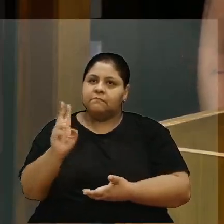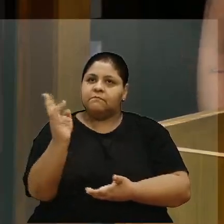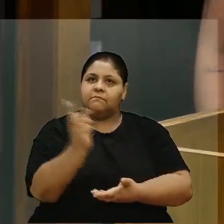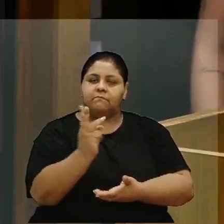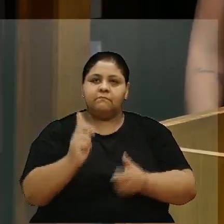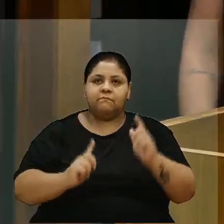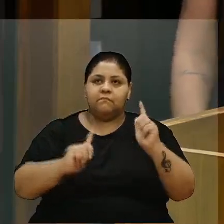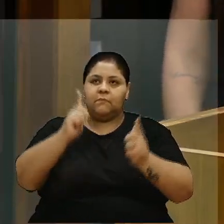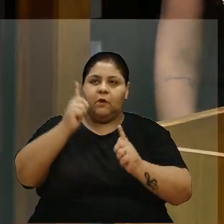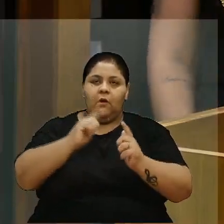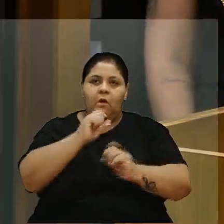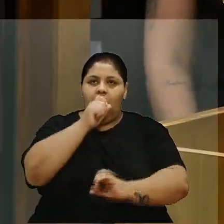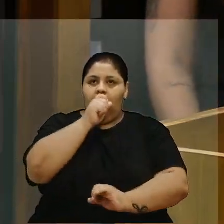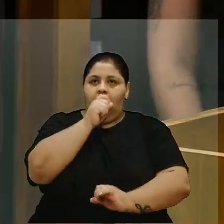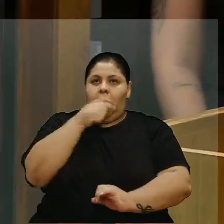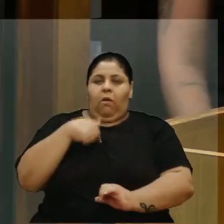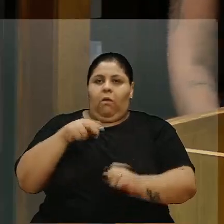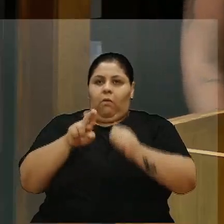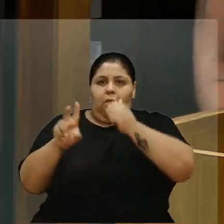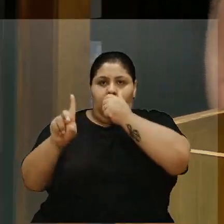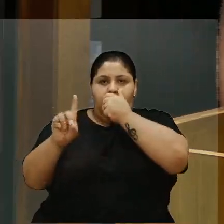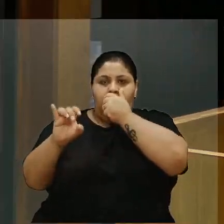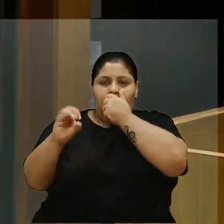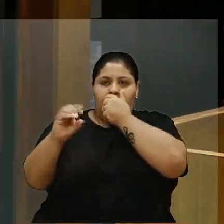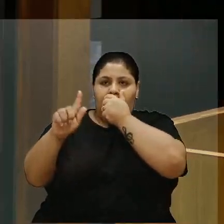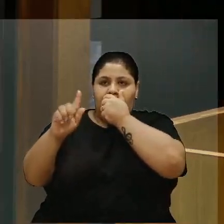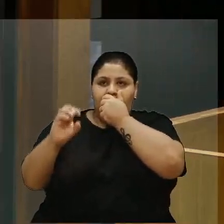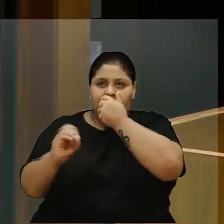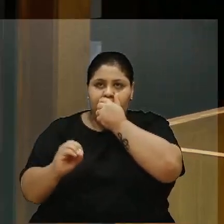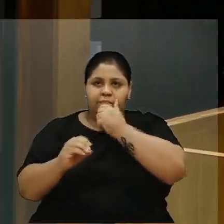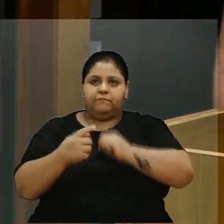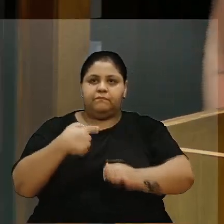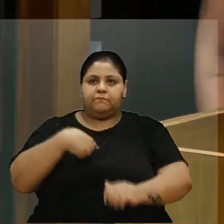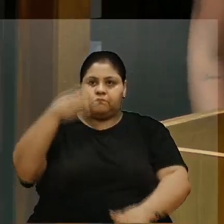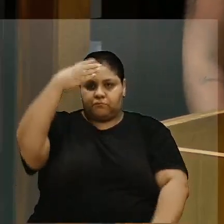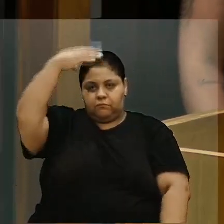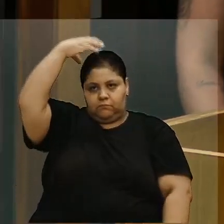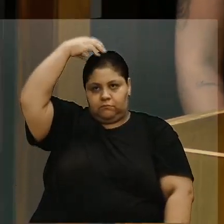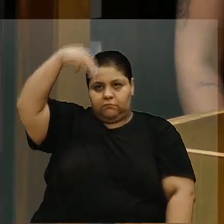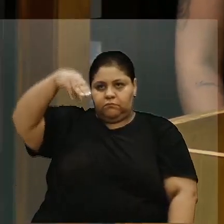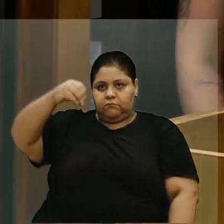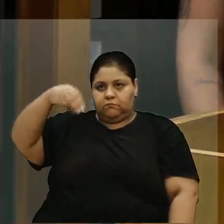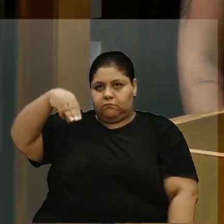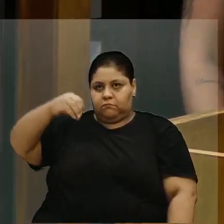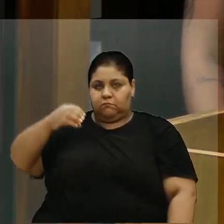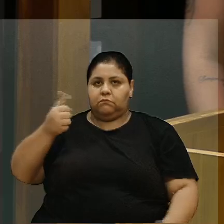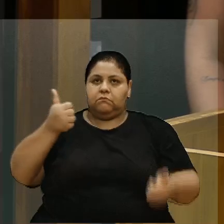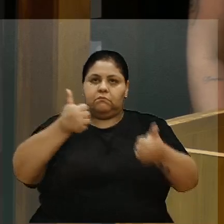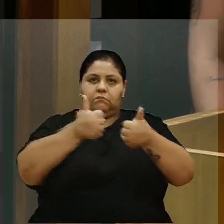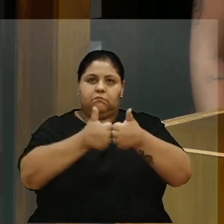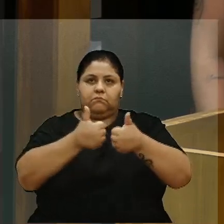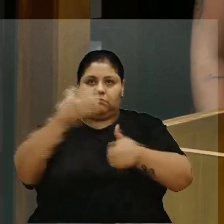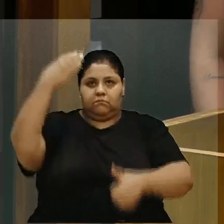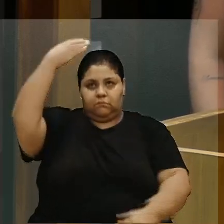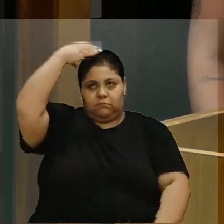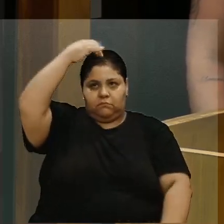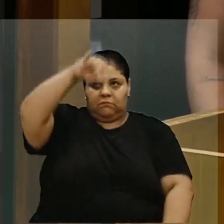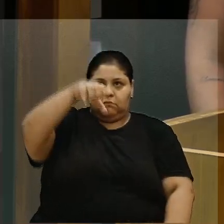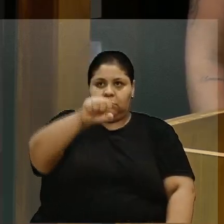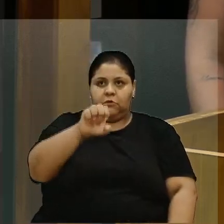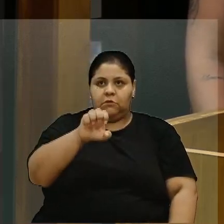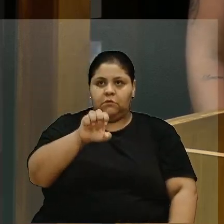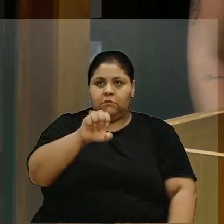Carnaval. Me chamo Diogo Braga da Rosa, sou o rei Momo e, juntamente com a nossa rainha Jéssica